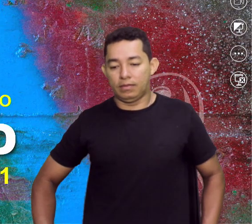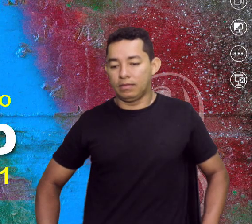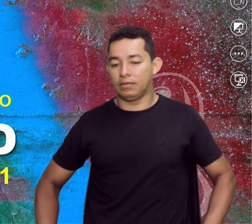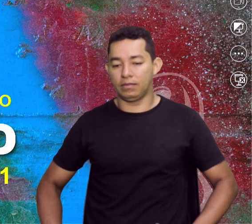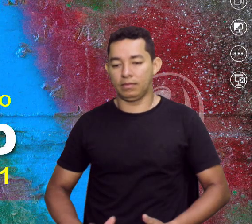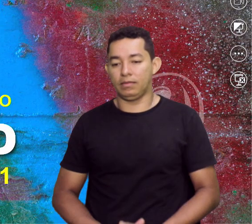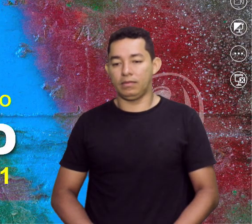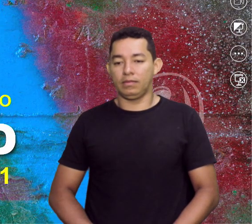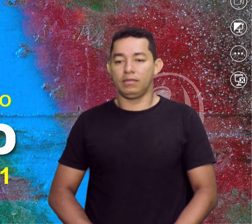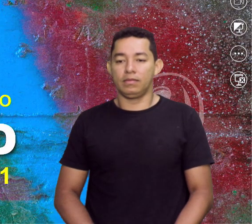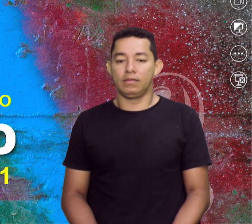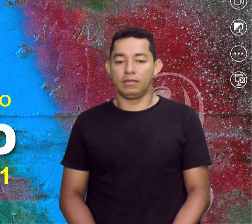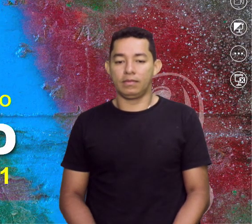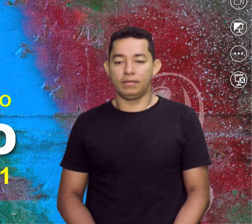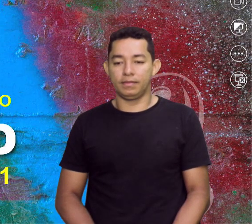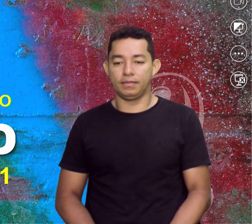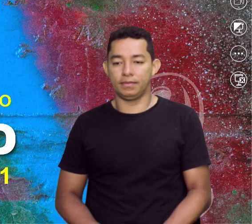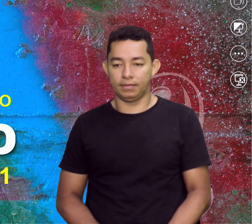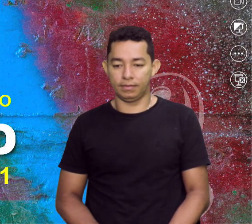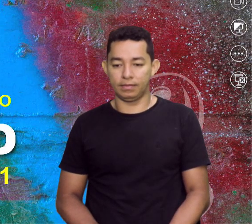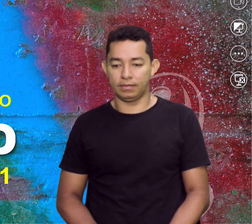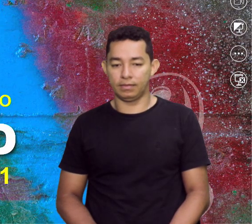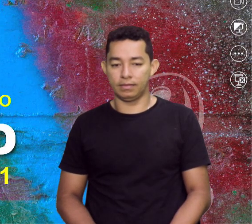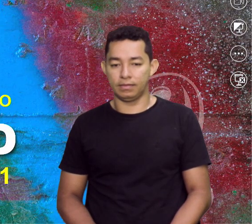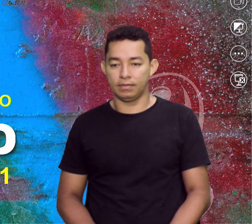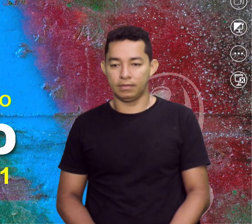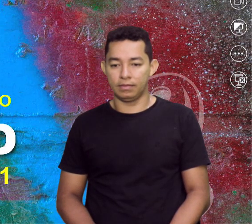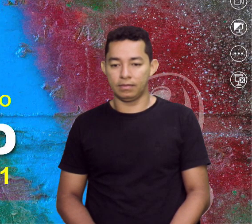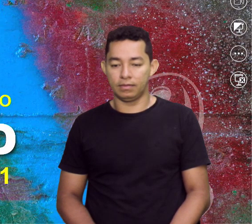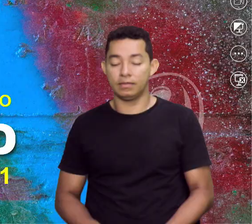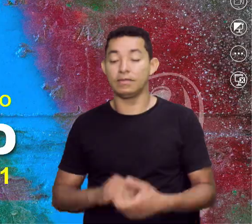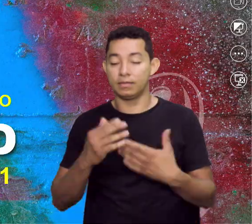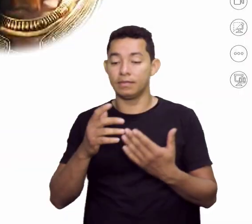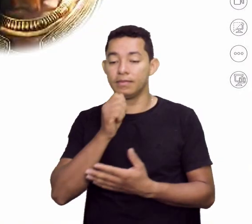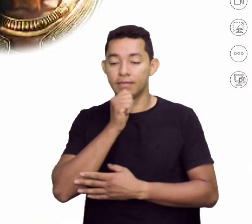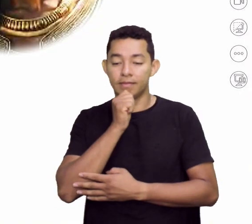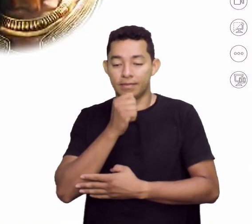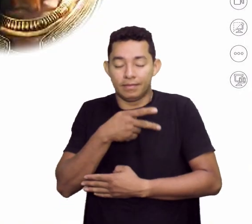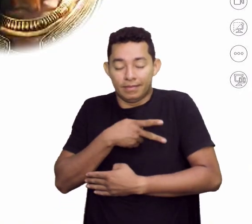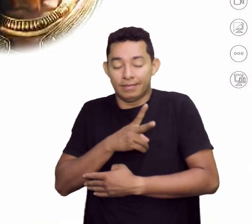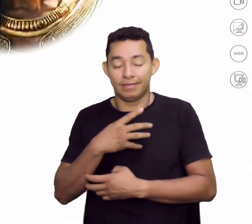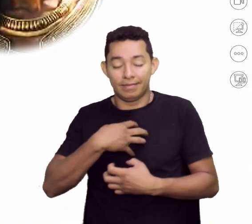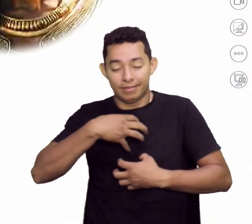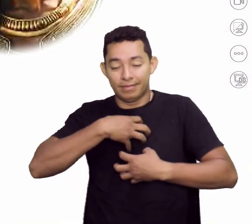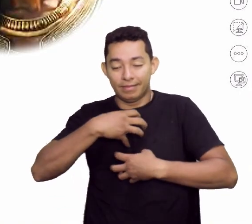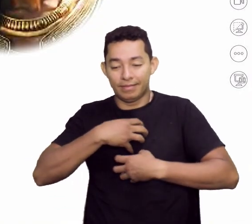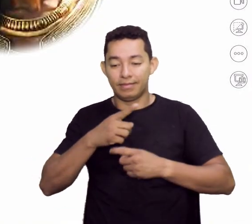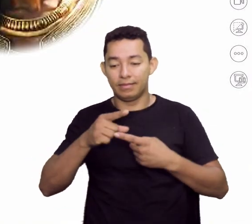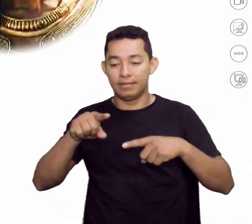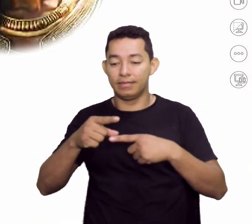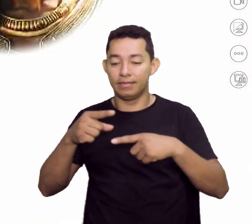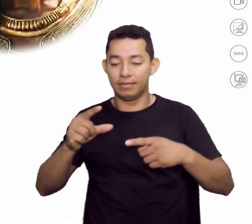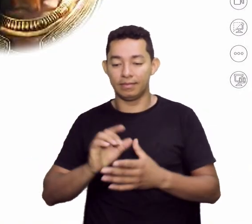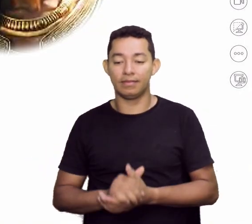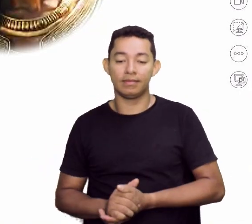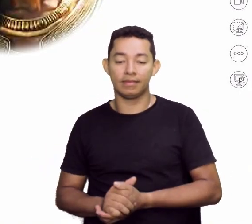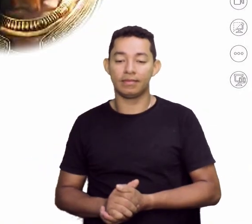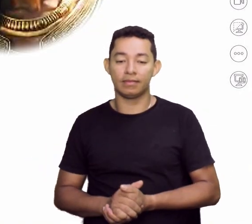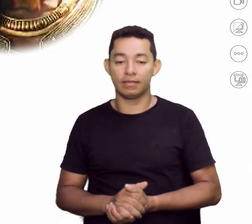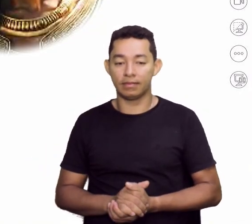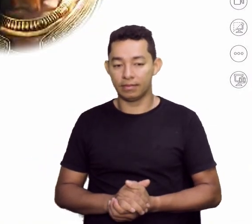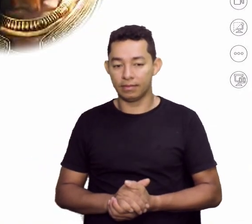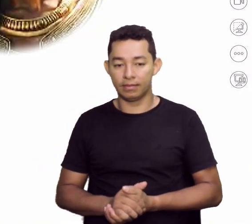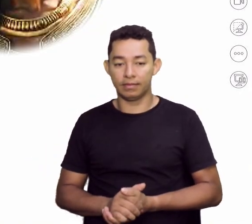vamos. É nóis. Ainda estou no clima daquela música aí. Ui,